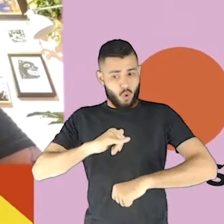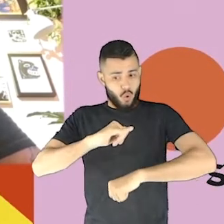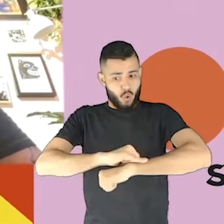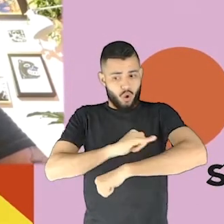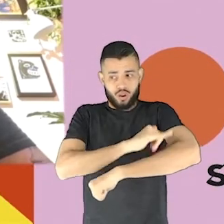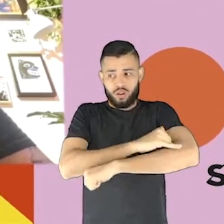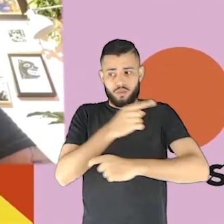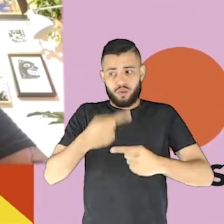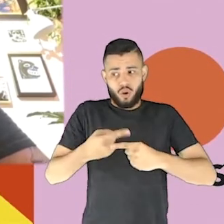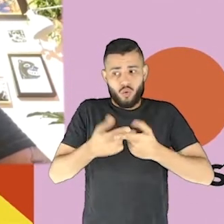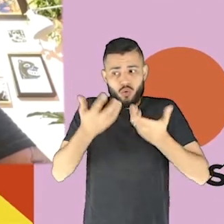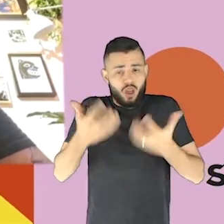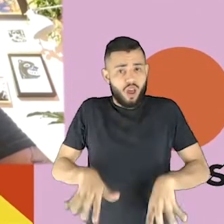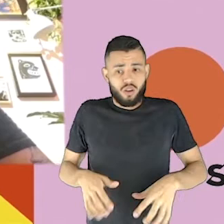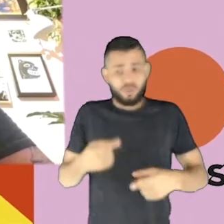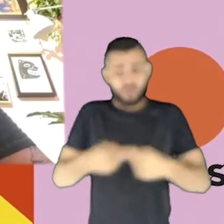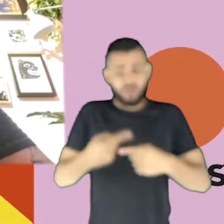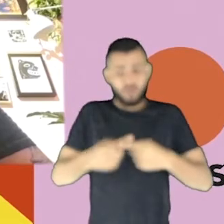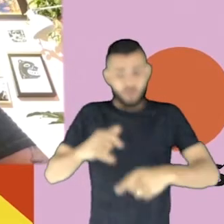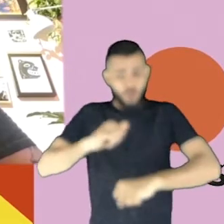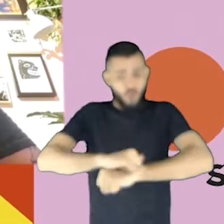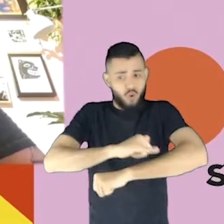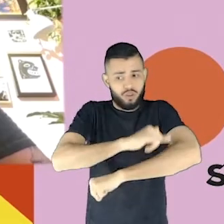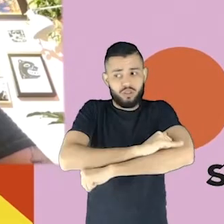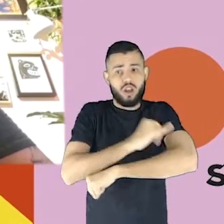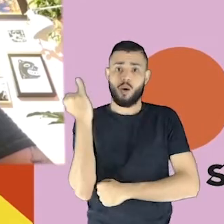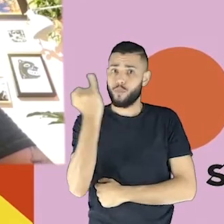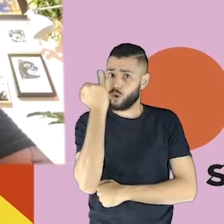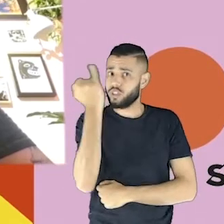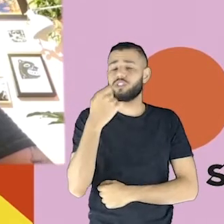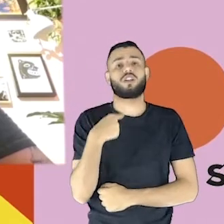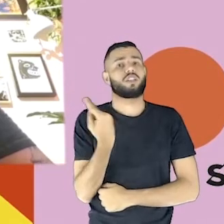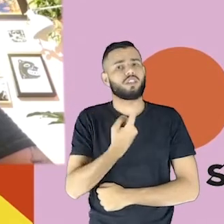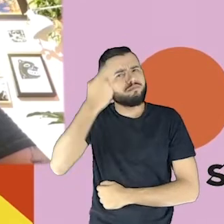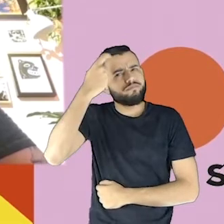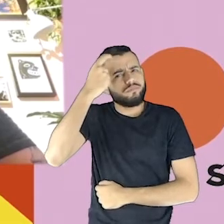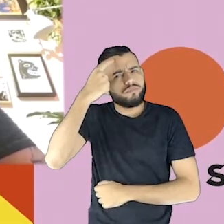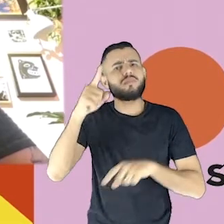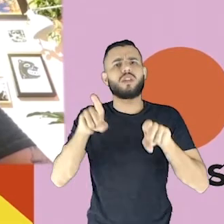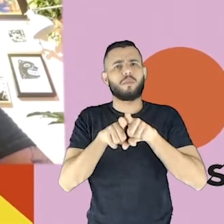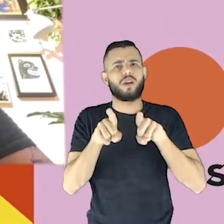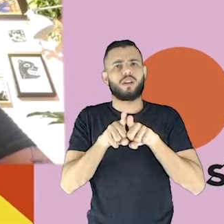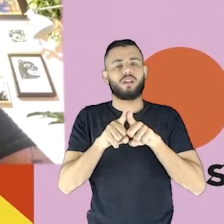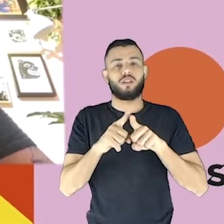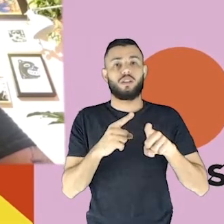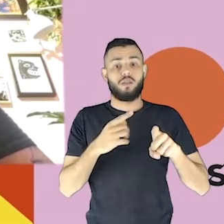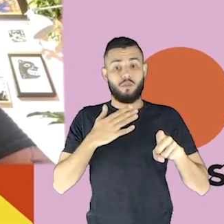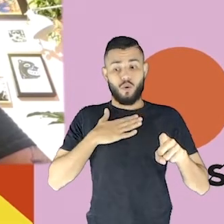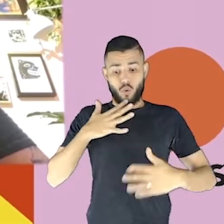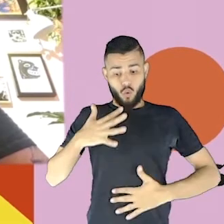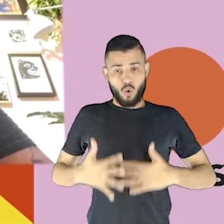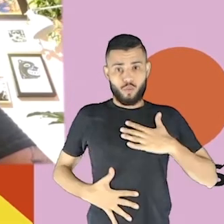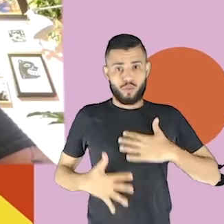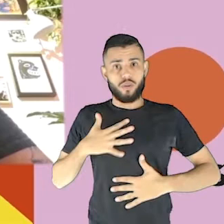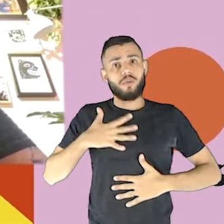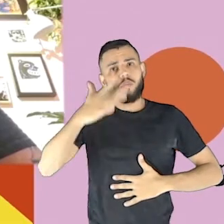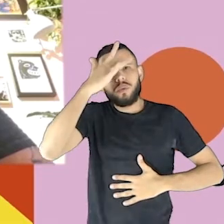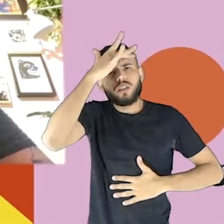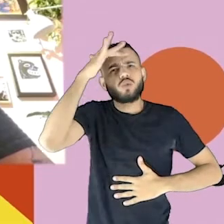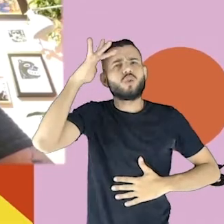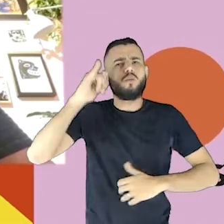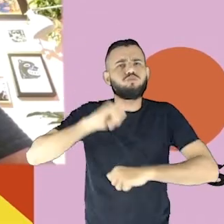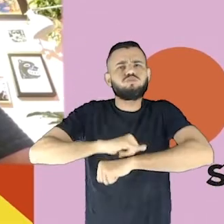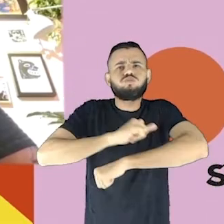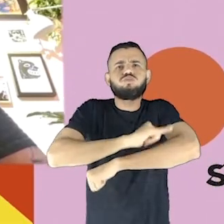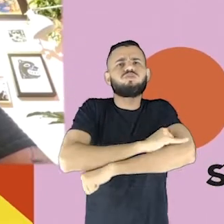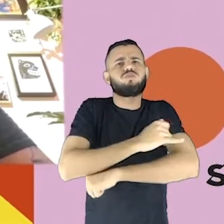gorda porque eu sou gorda. E é importante a gente botar em mente também que o meu corpo, a pessoa gorda vive